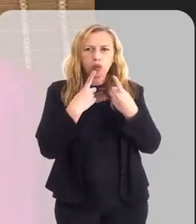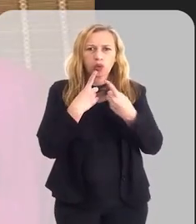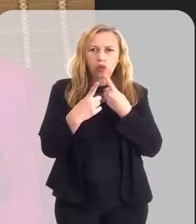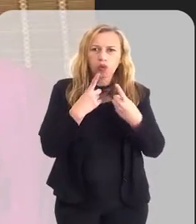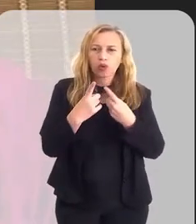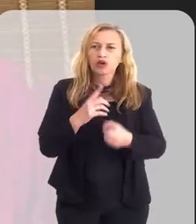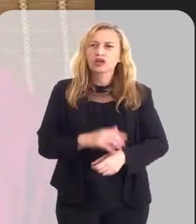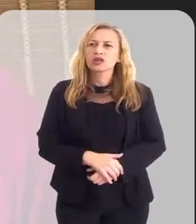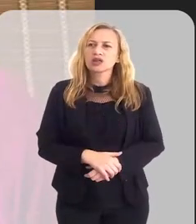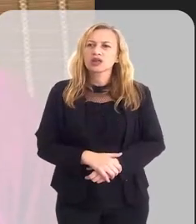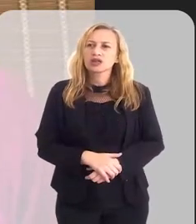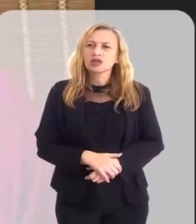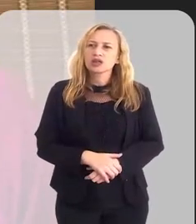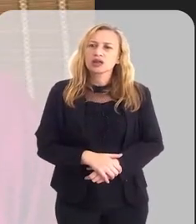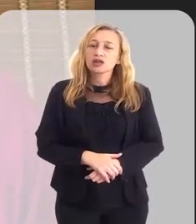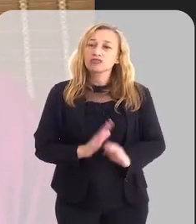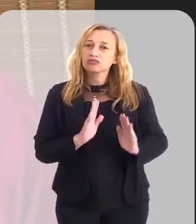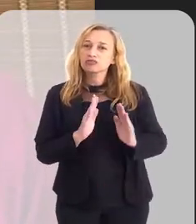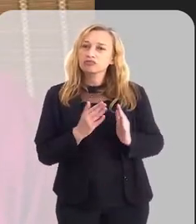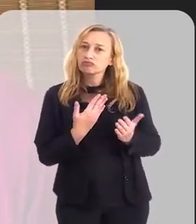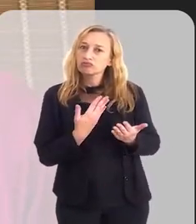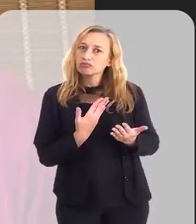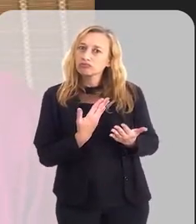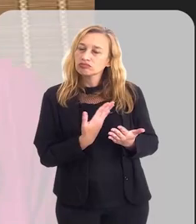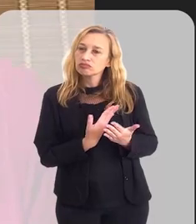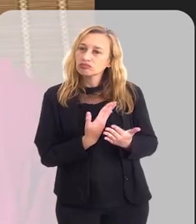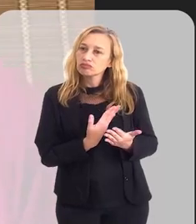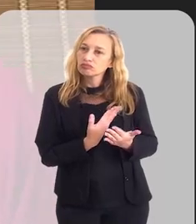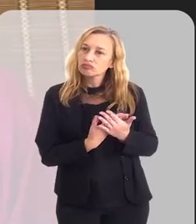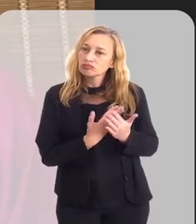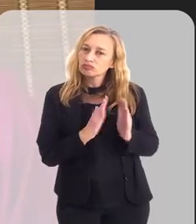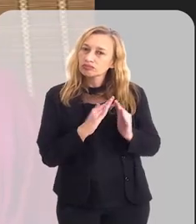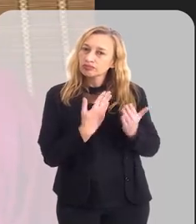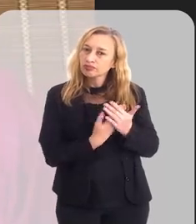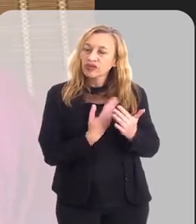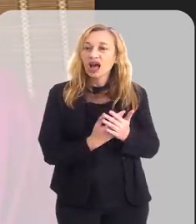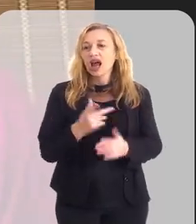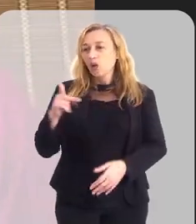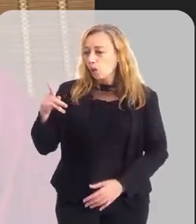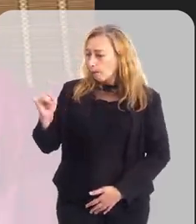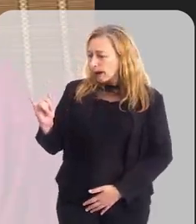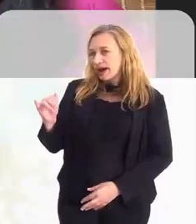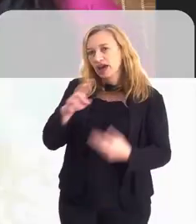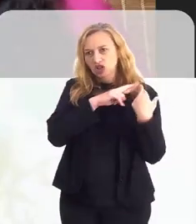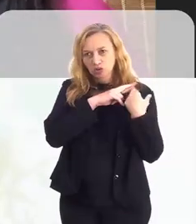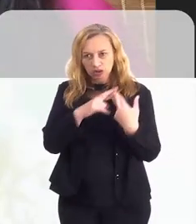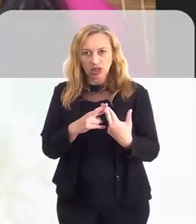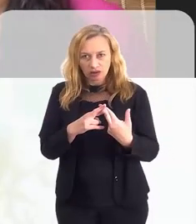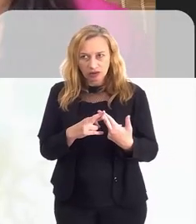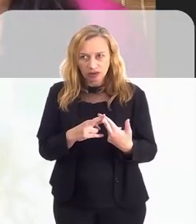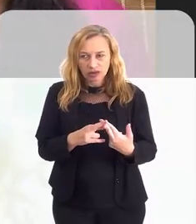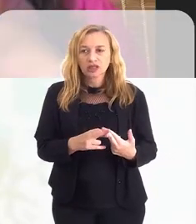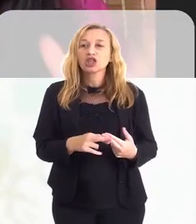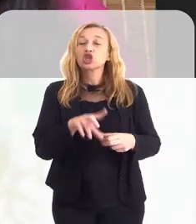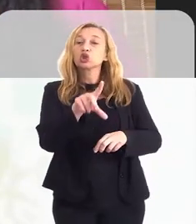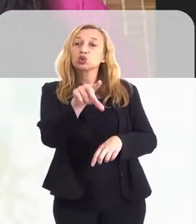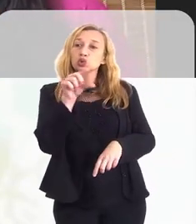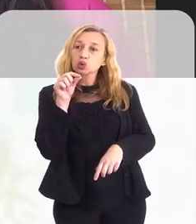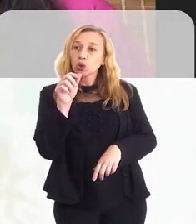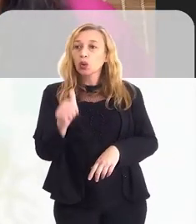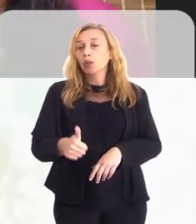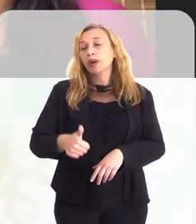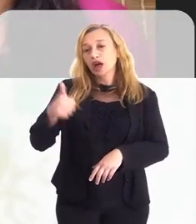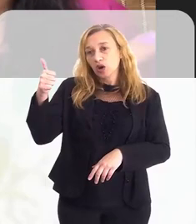a respeito em relação à escola. Ah, porque o pai, os responsáveis, é que